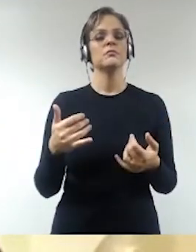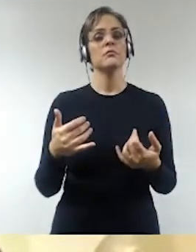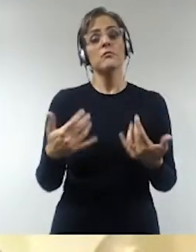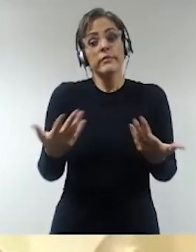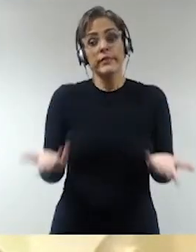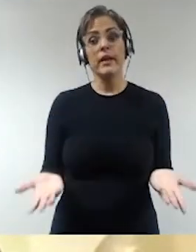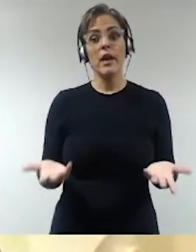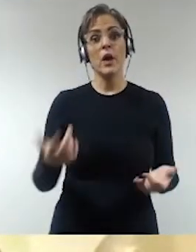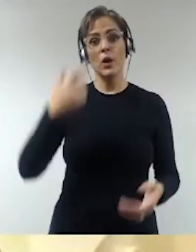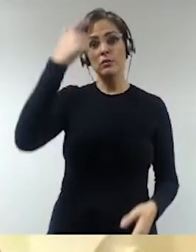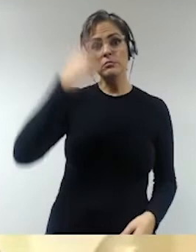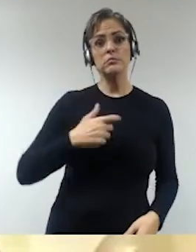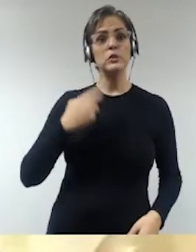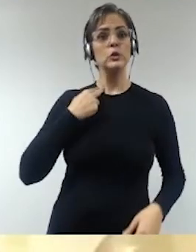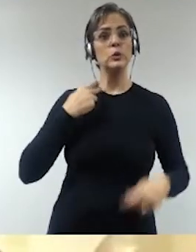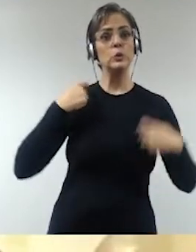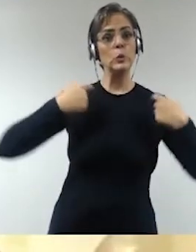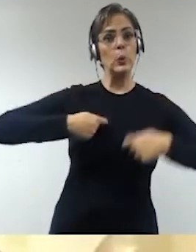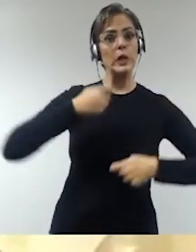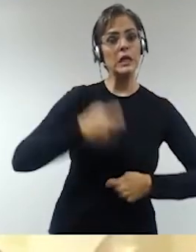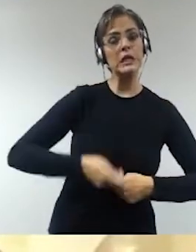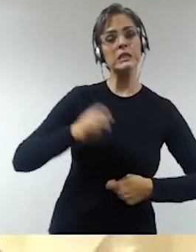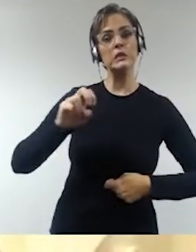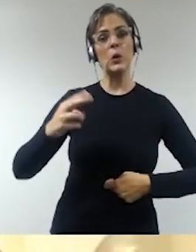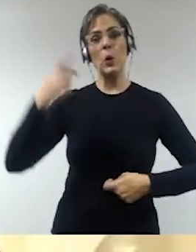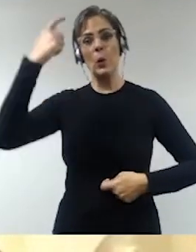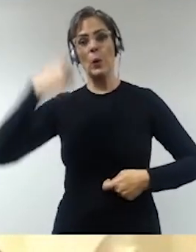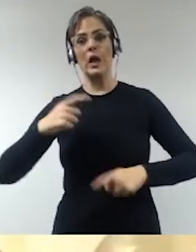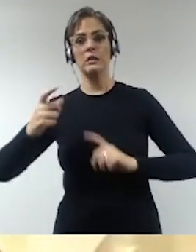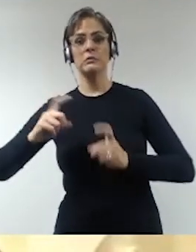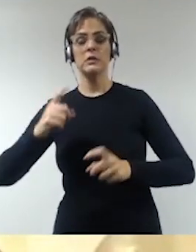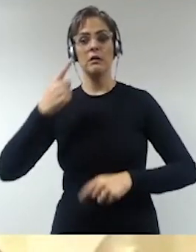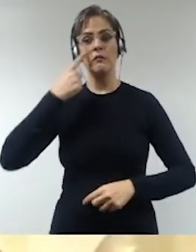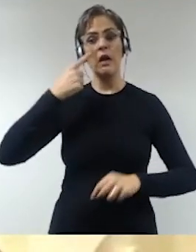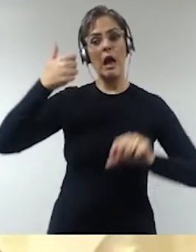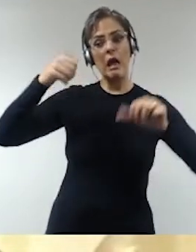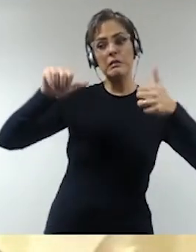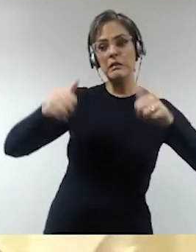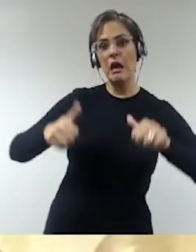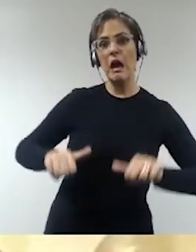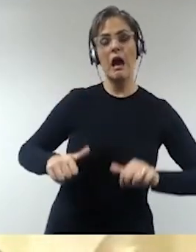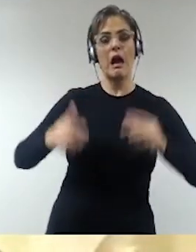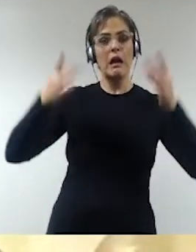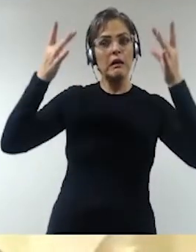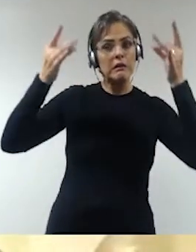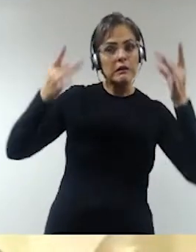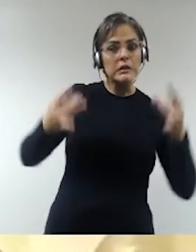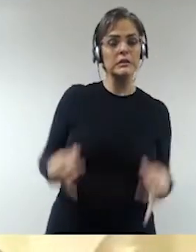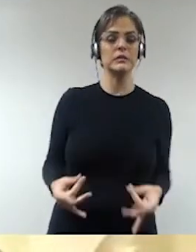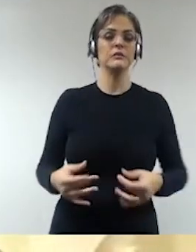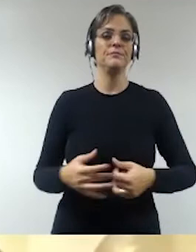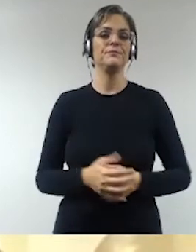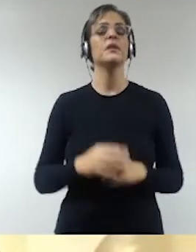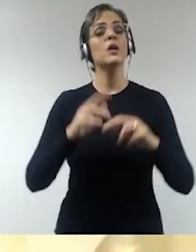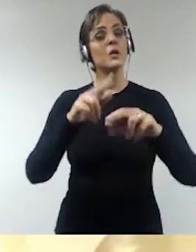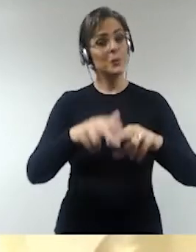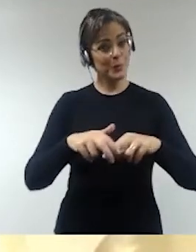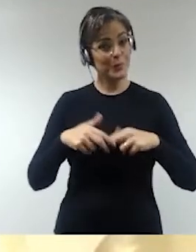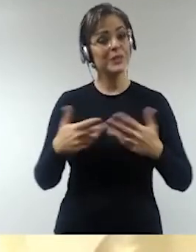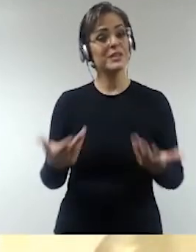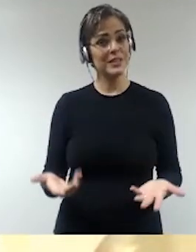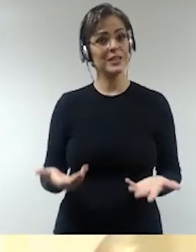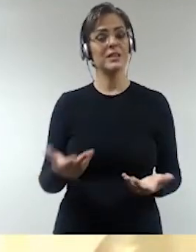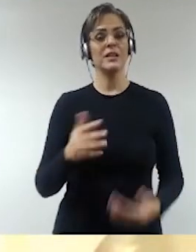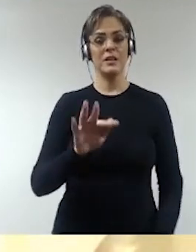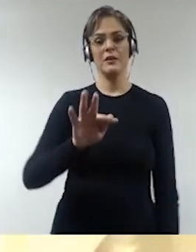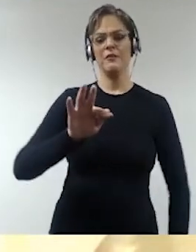ao administrador a análise das alternativas existentes, né? Nesse sentido, a gente pode dizer que o próprio